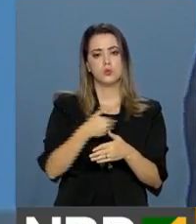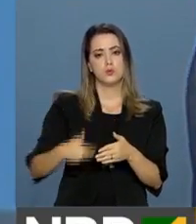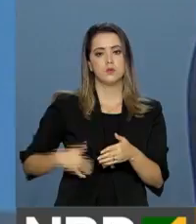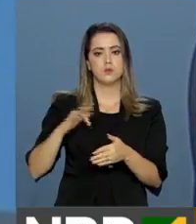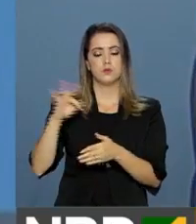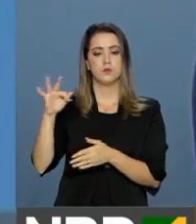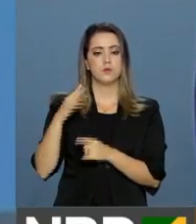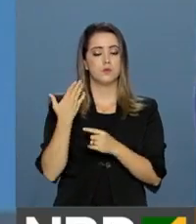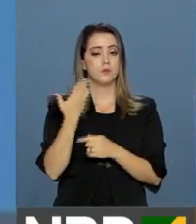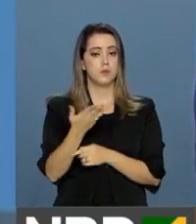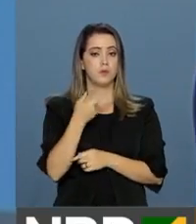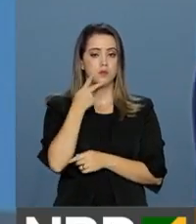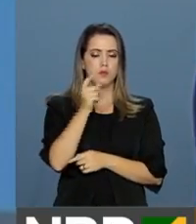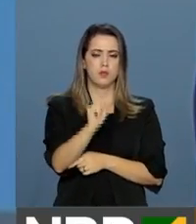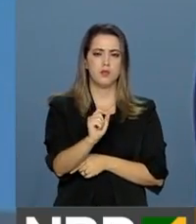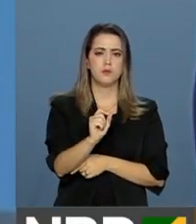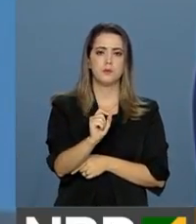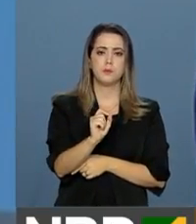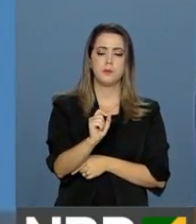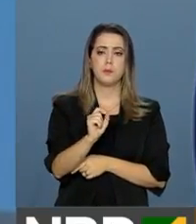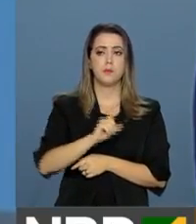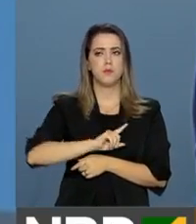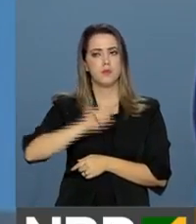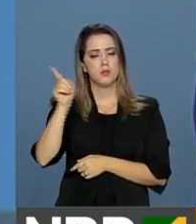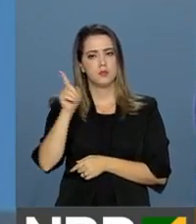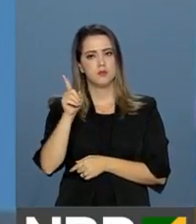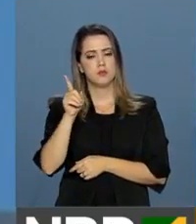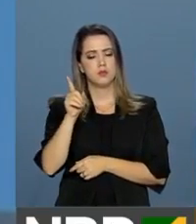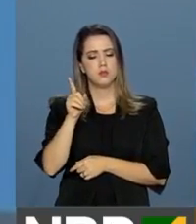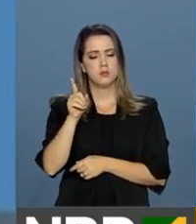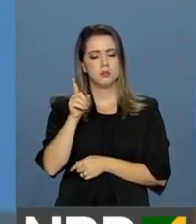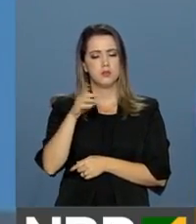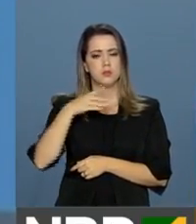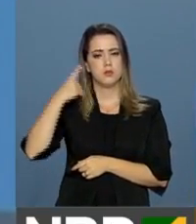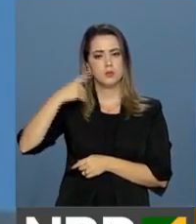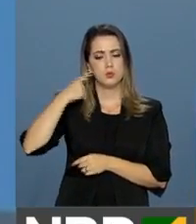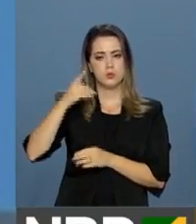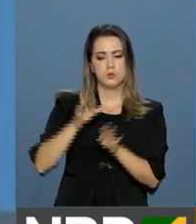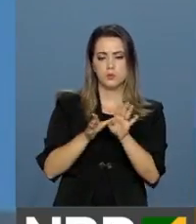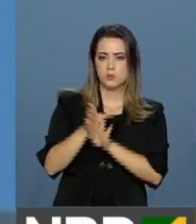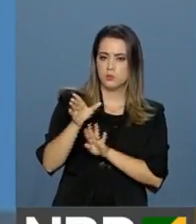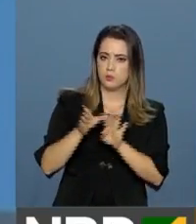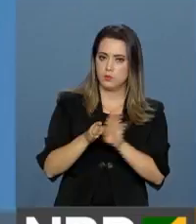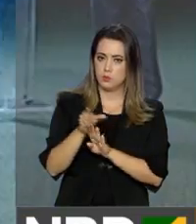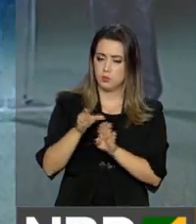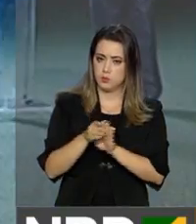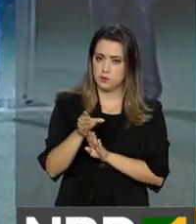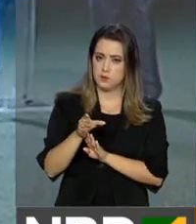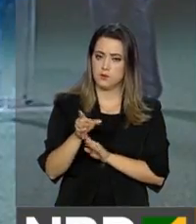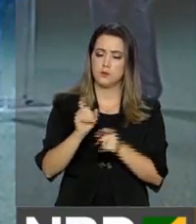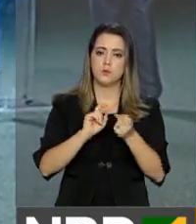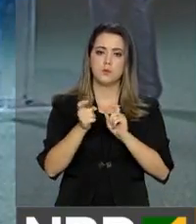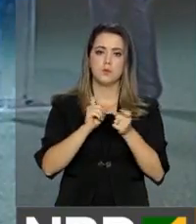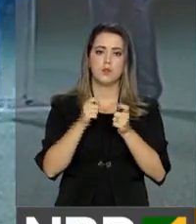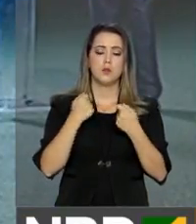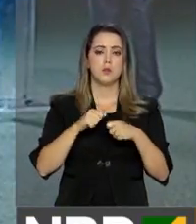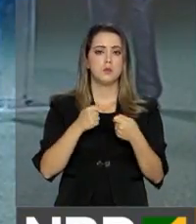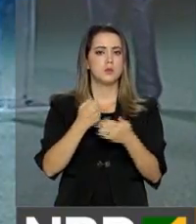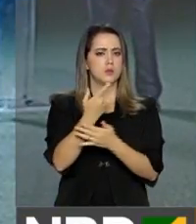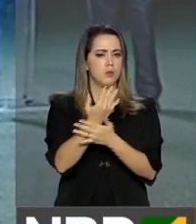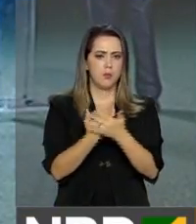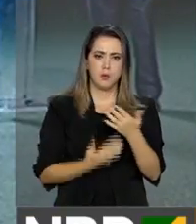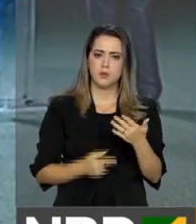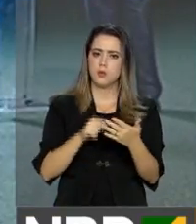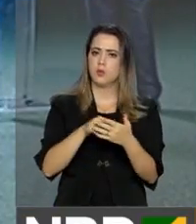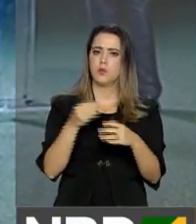olha quando o procurador vai dar consultoria a administração tem que pautar se pelo